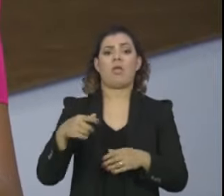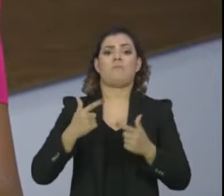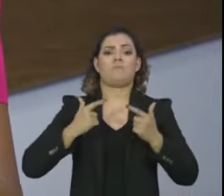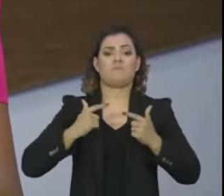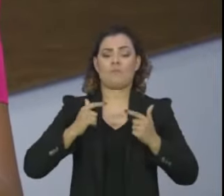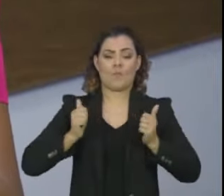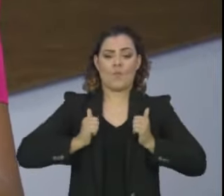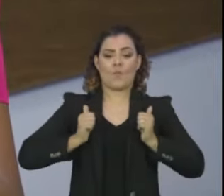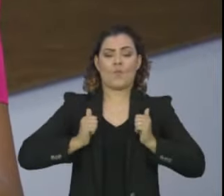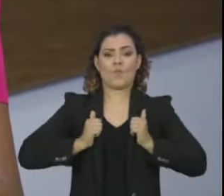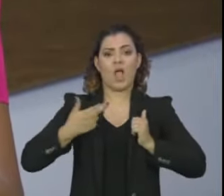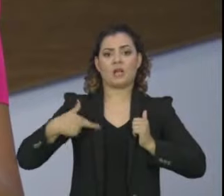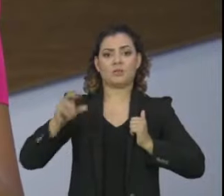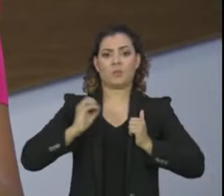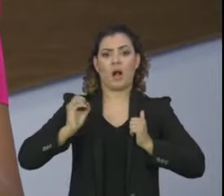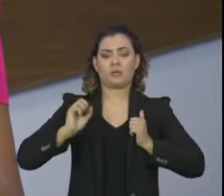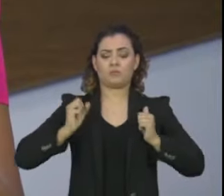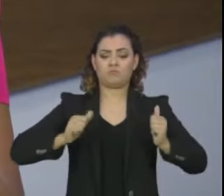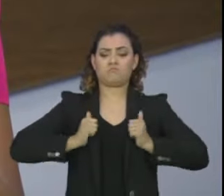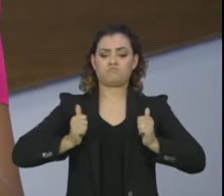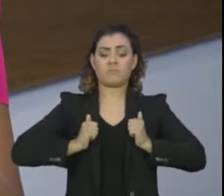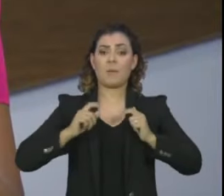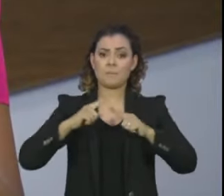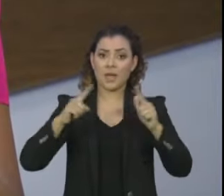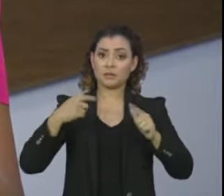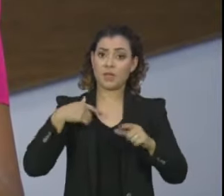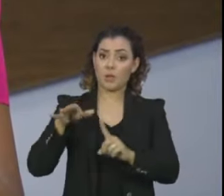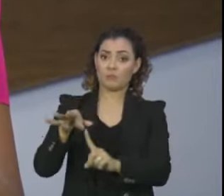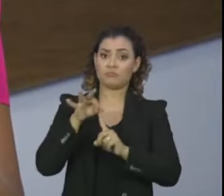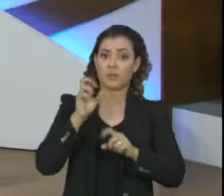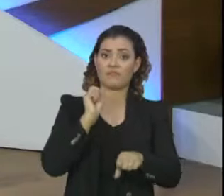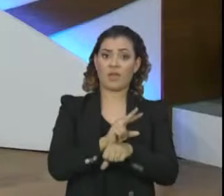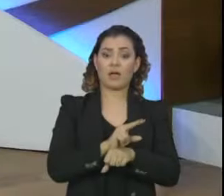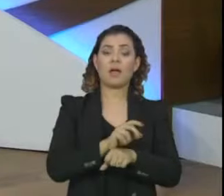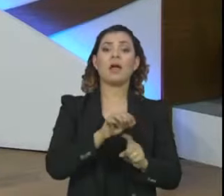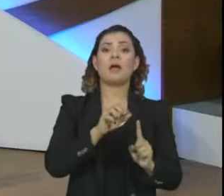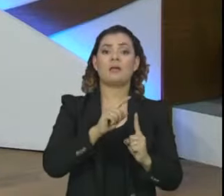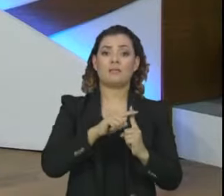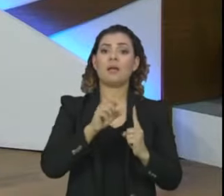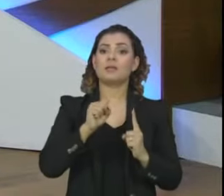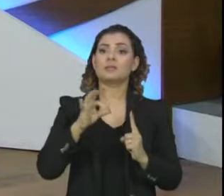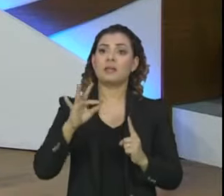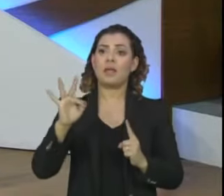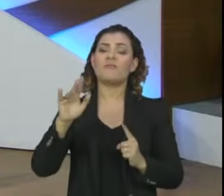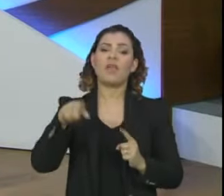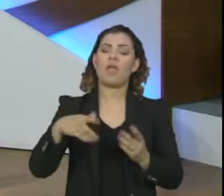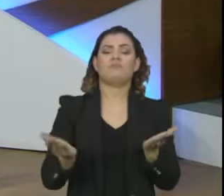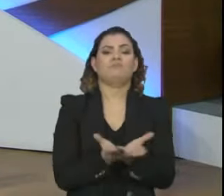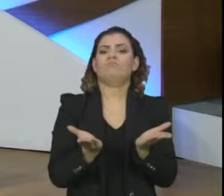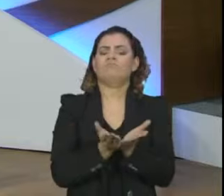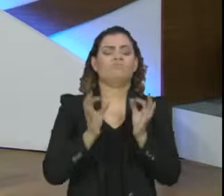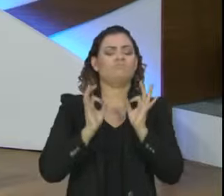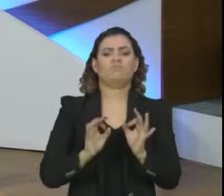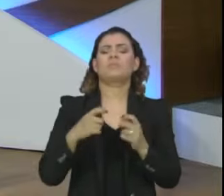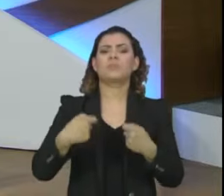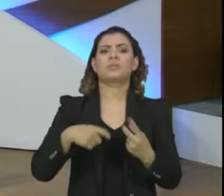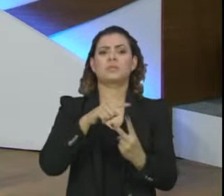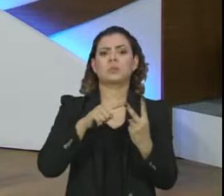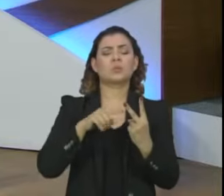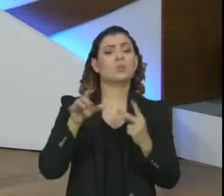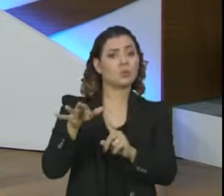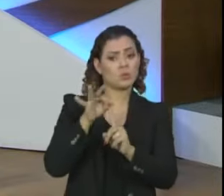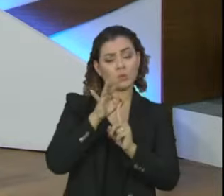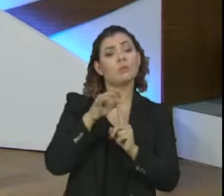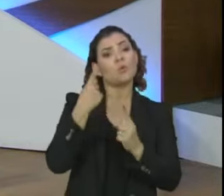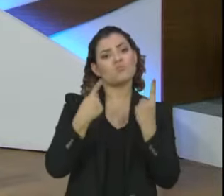e entre as duas vagas que ferir direito a indicar para o Supremo um será terrivelmente evangélico Como que o